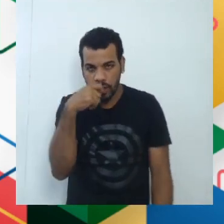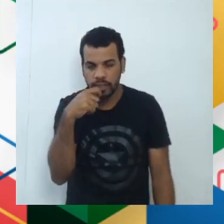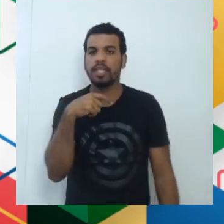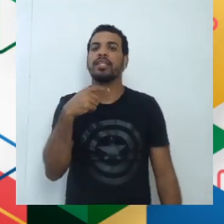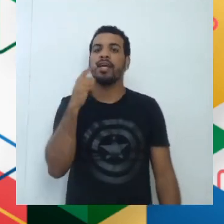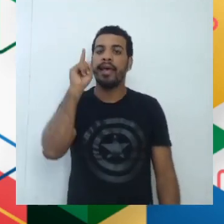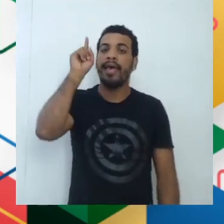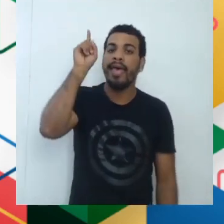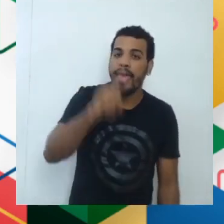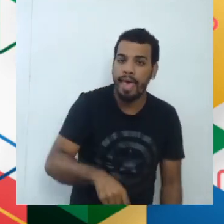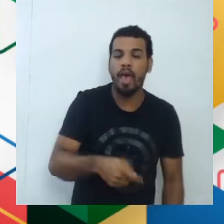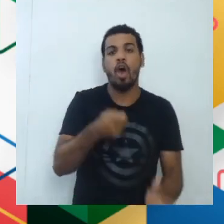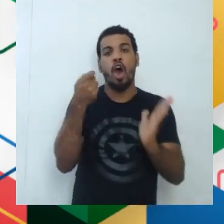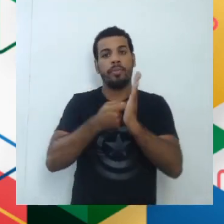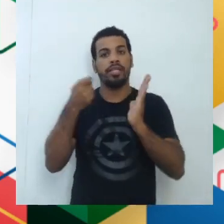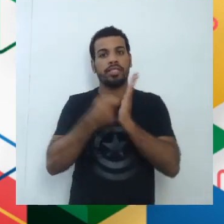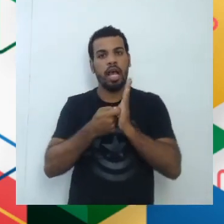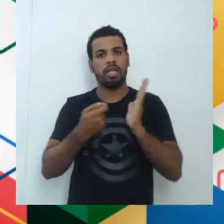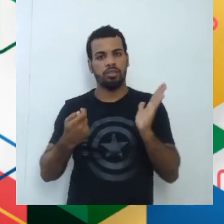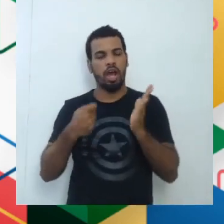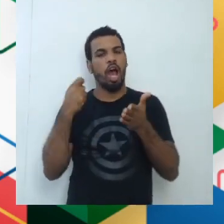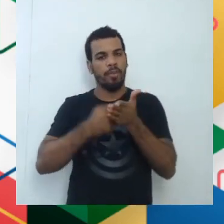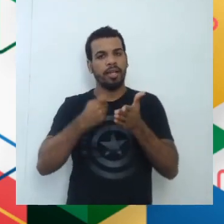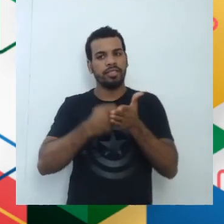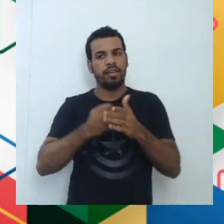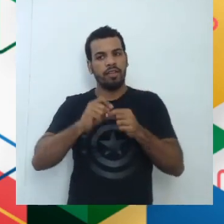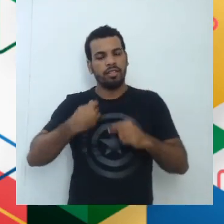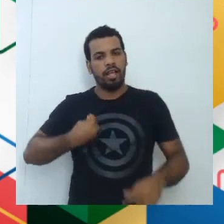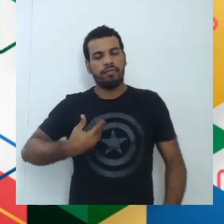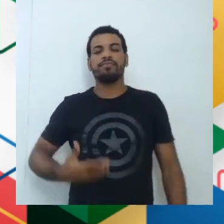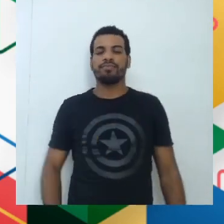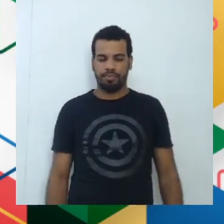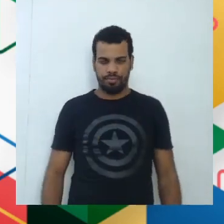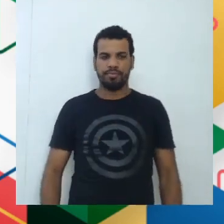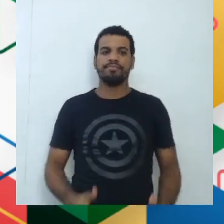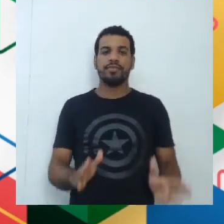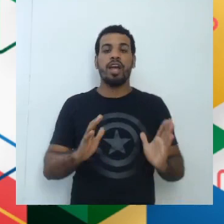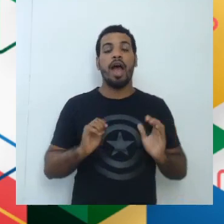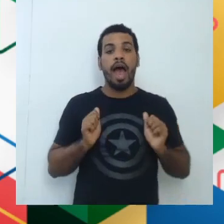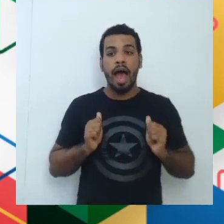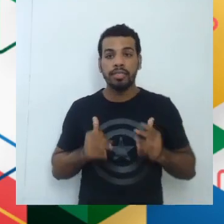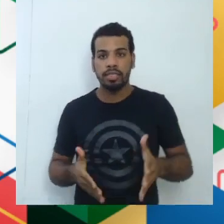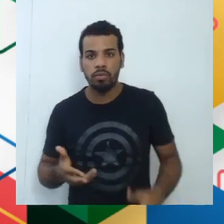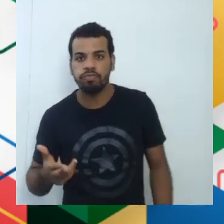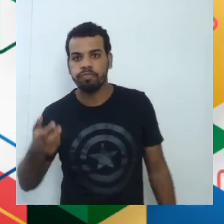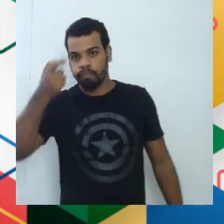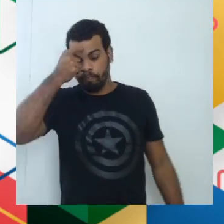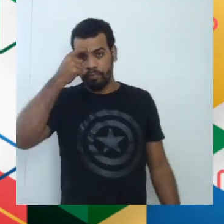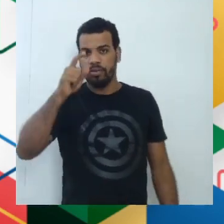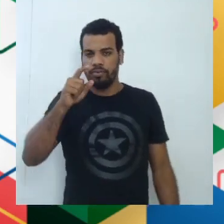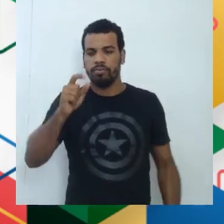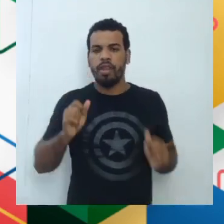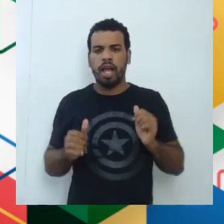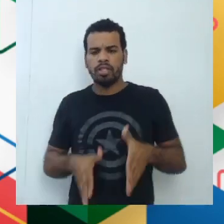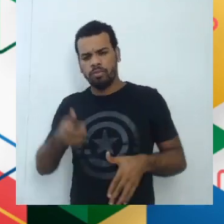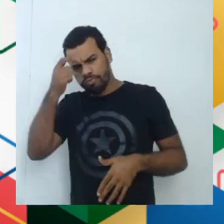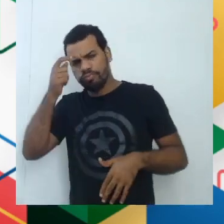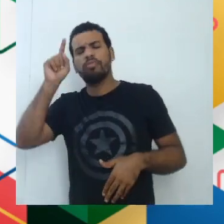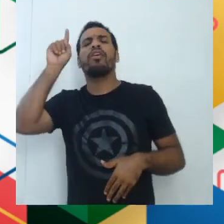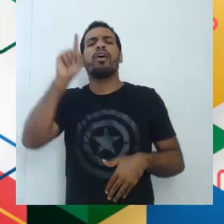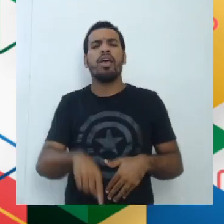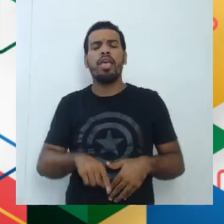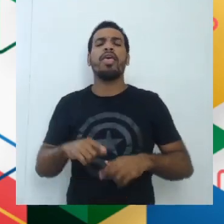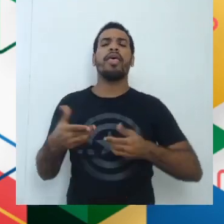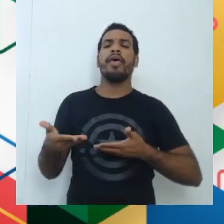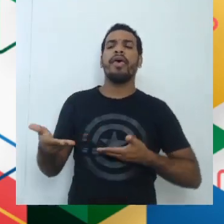isso é relacionado ao dever, à dignidade. E nós temos a ação racional com relação a fins, que fundamenta-se numa avaliação